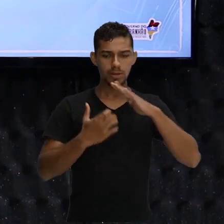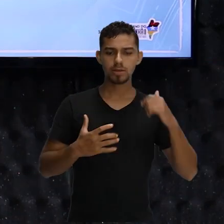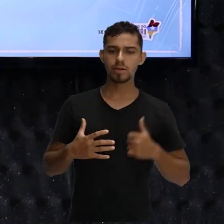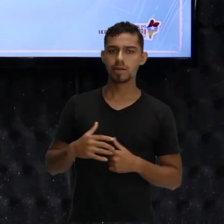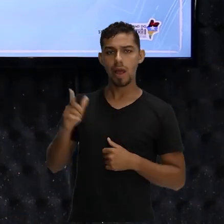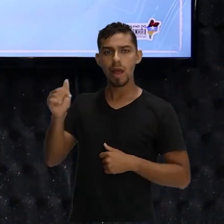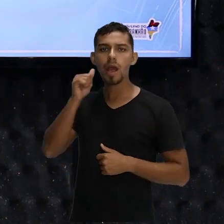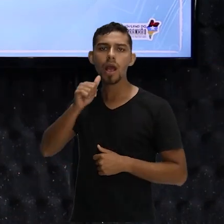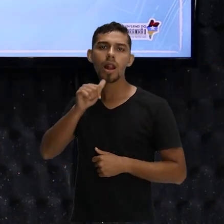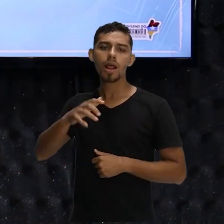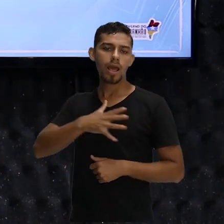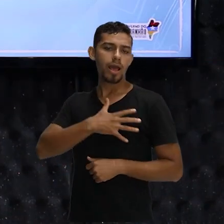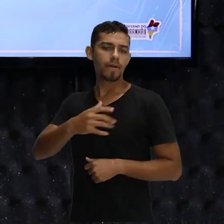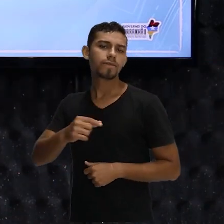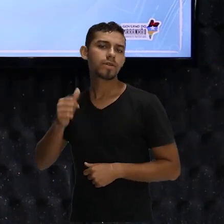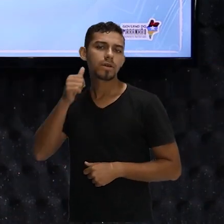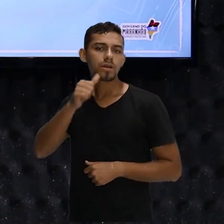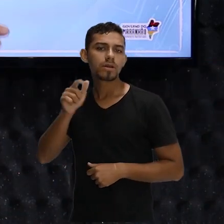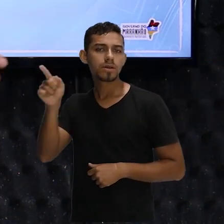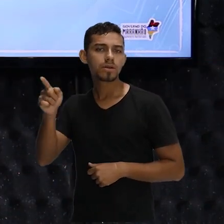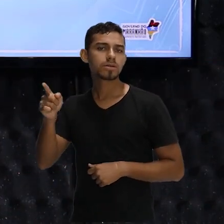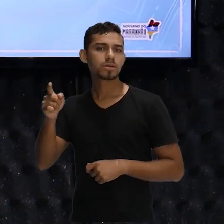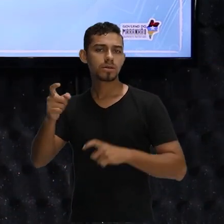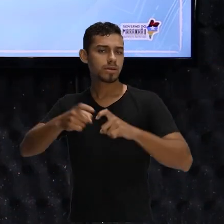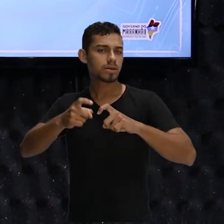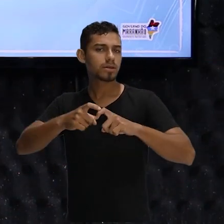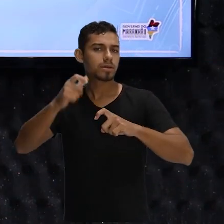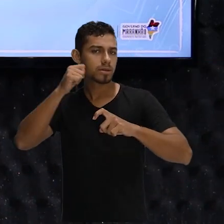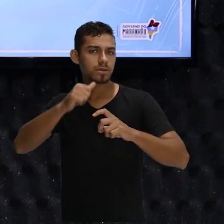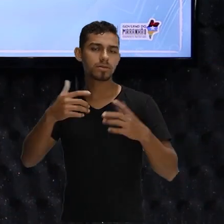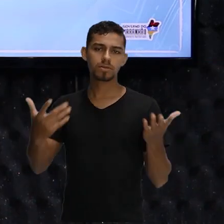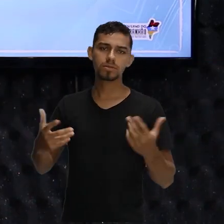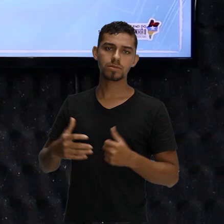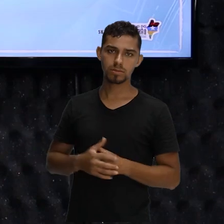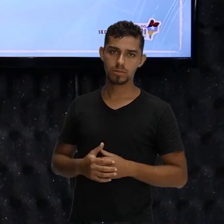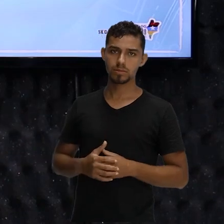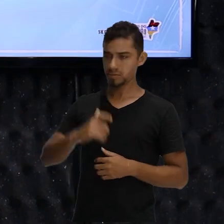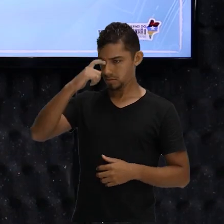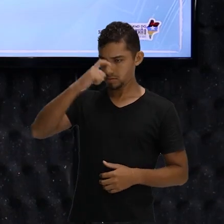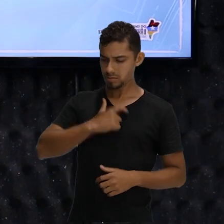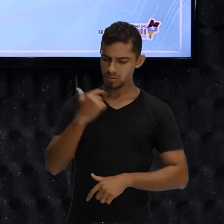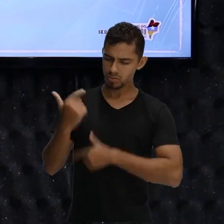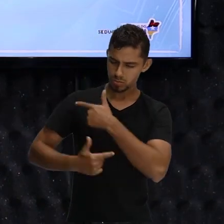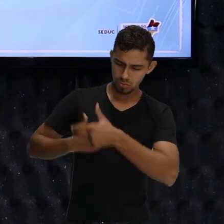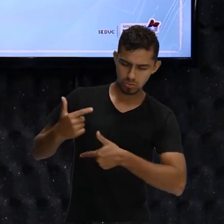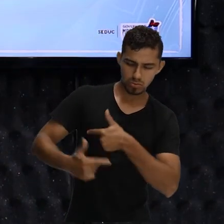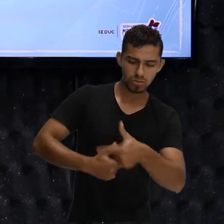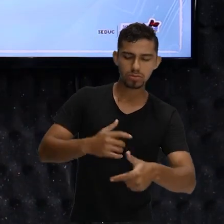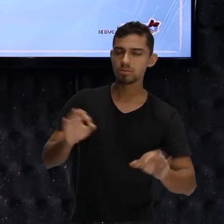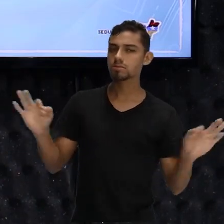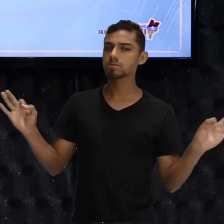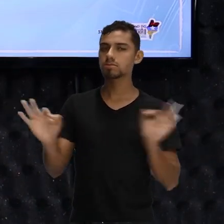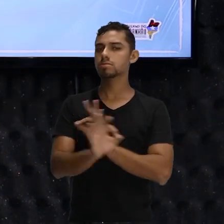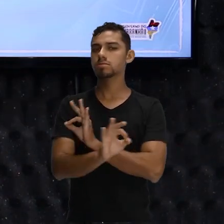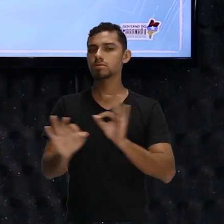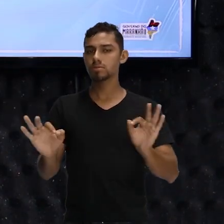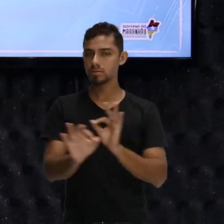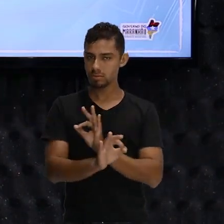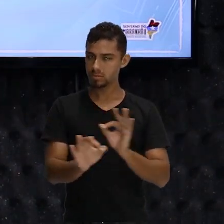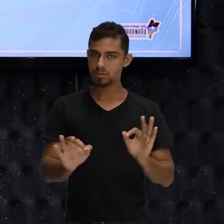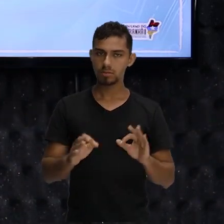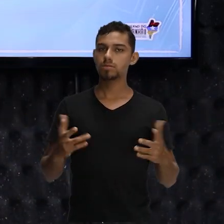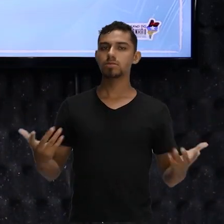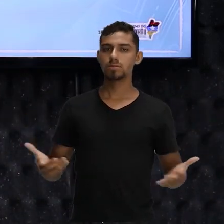certo? Então não tem necessariamente ali nenhum tipo de mérito pessoal na conquista desses status. Eles são